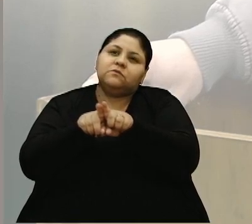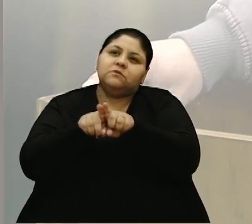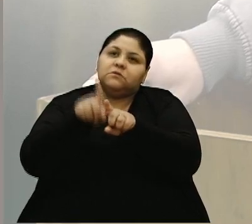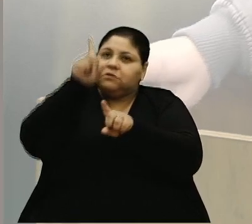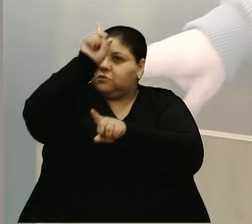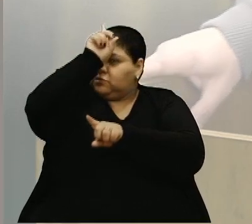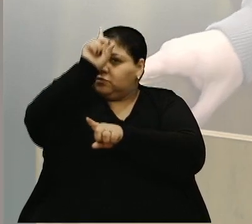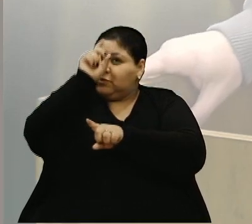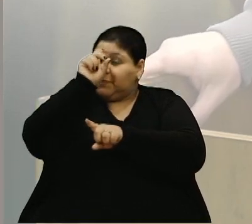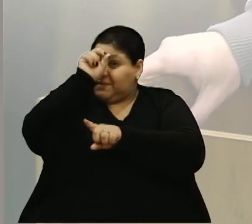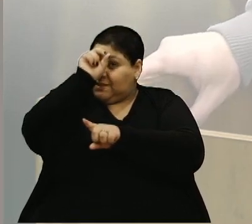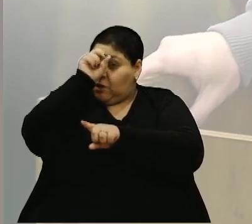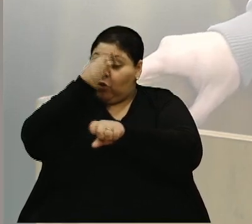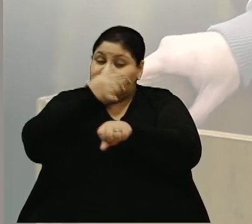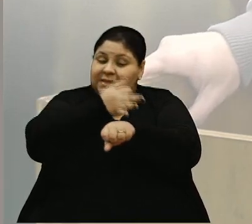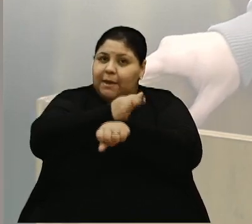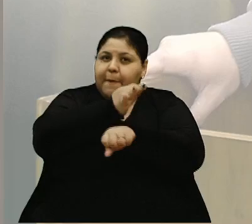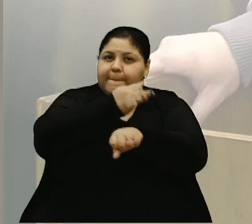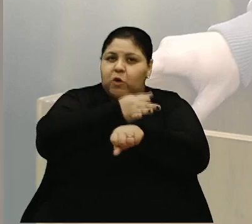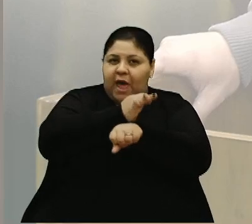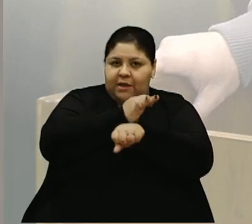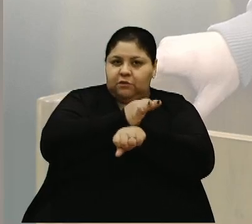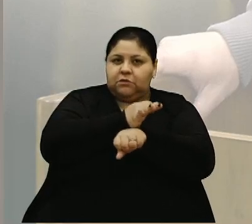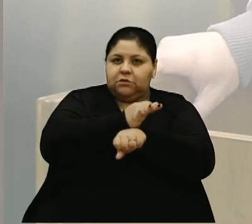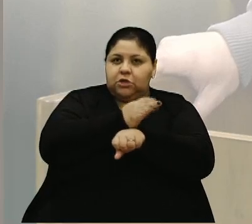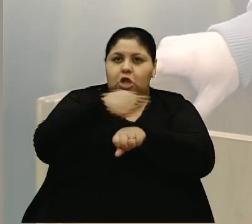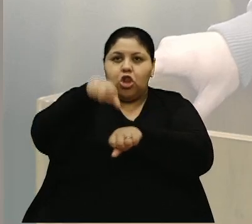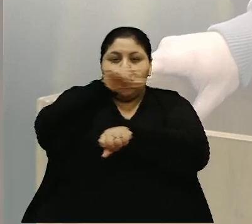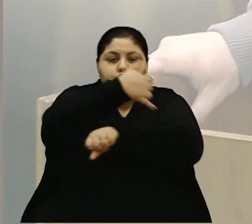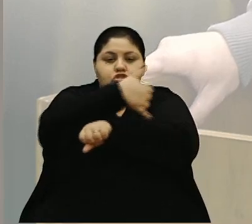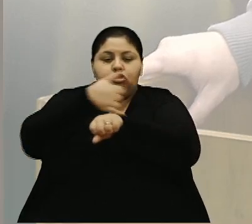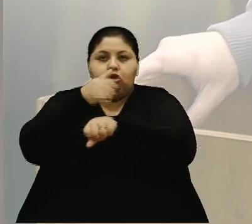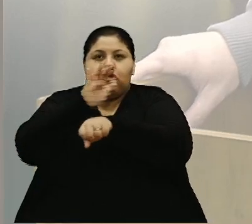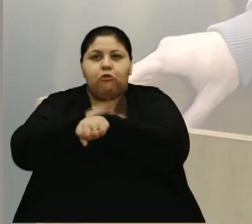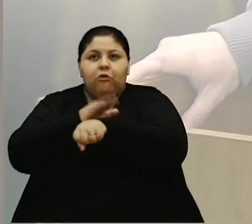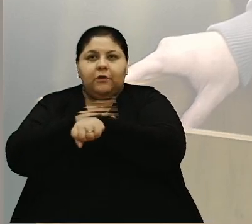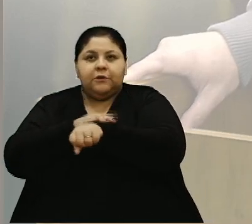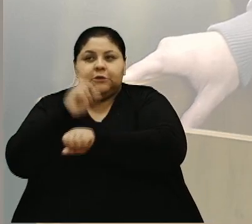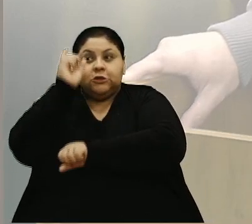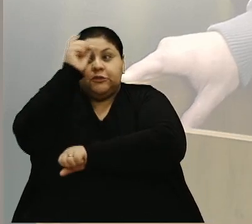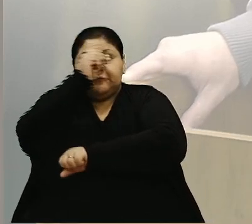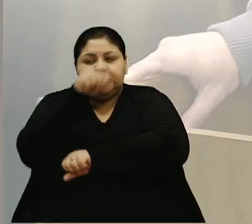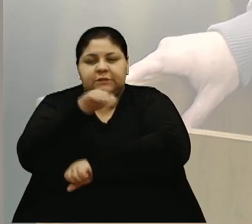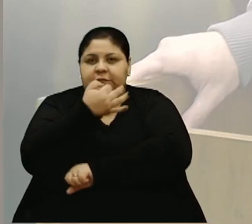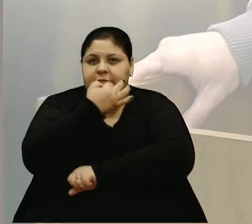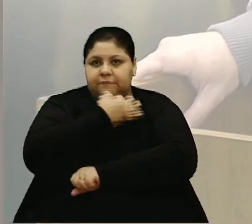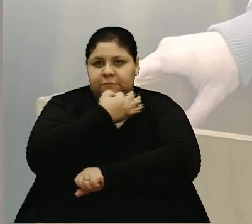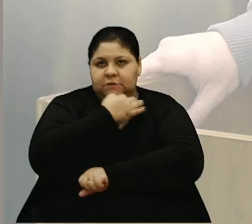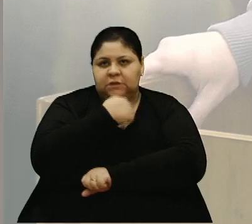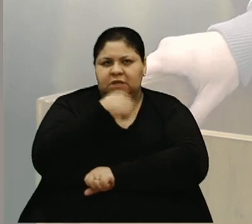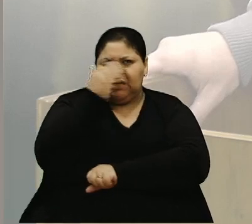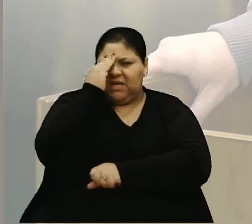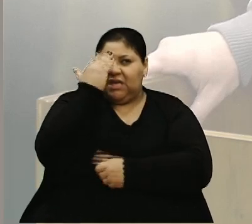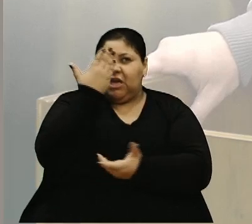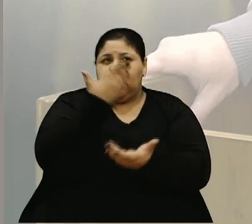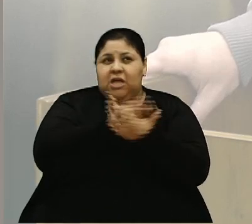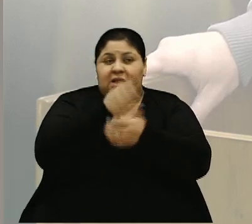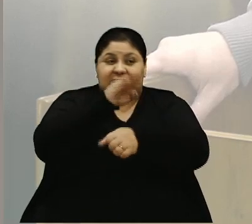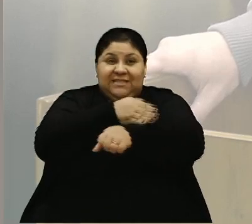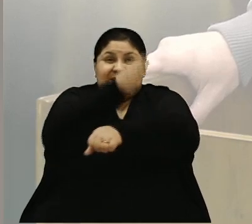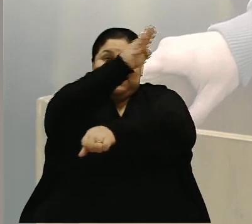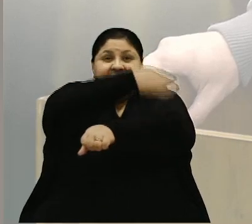de campanha. Nós estamos passando por um momento extremamente delicado em Caxias do Sul, acredito que em nível de Serra